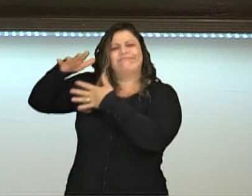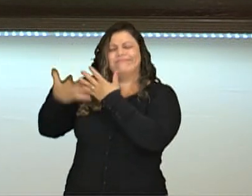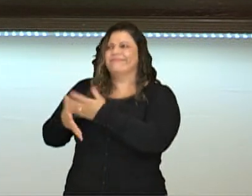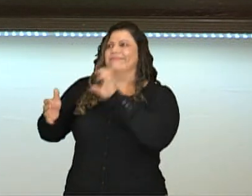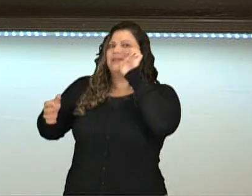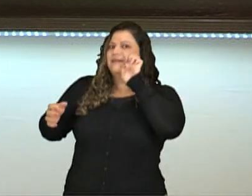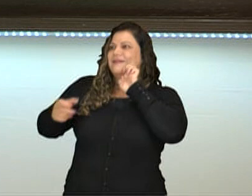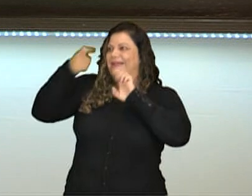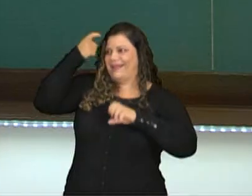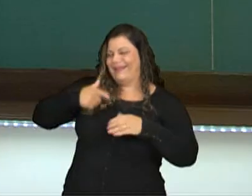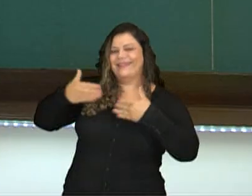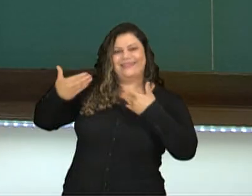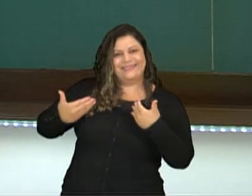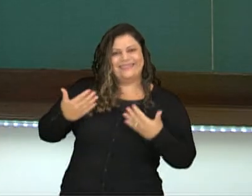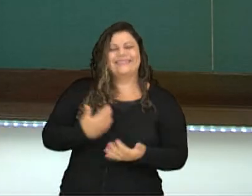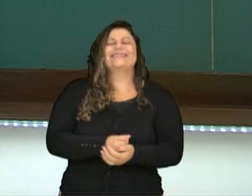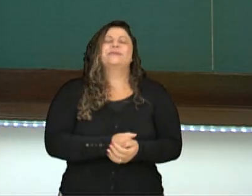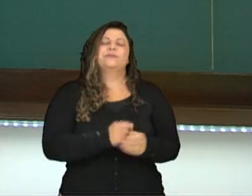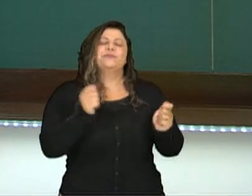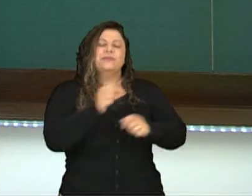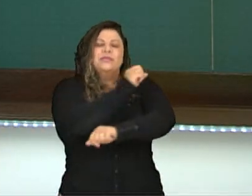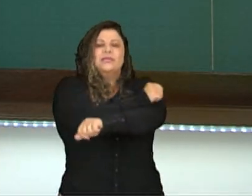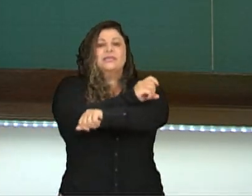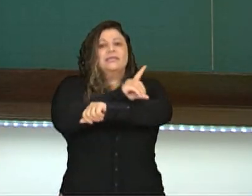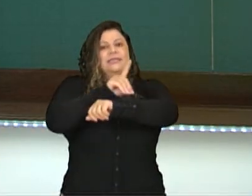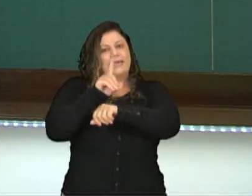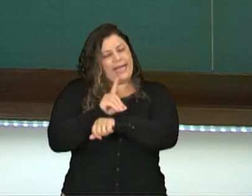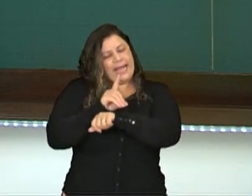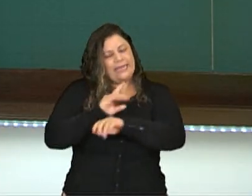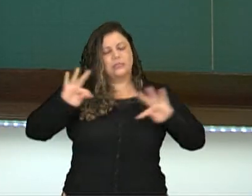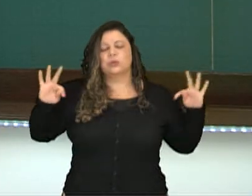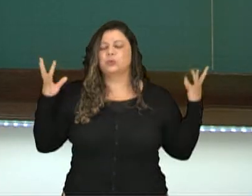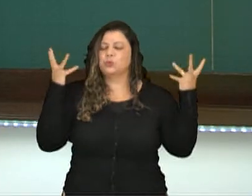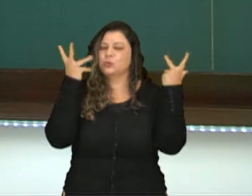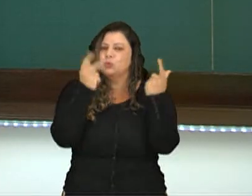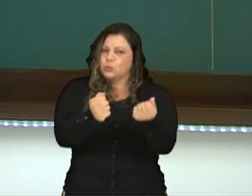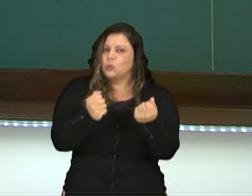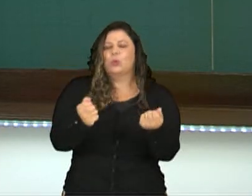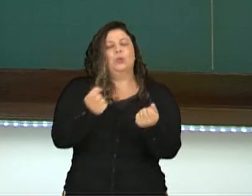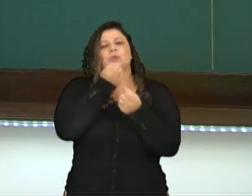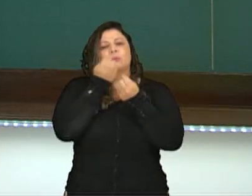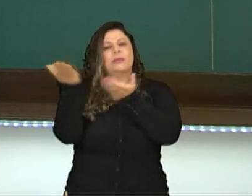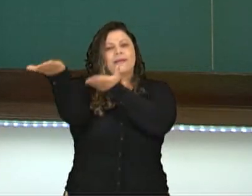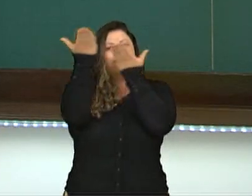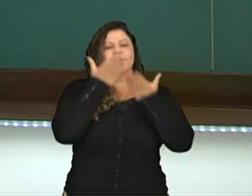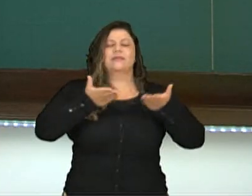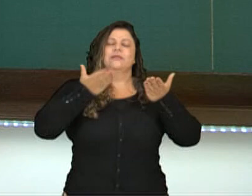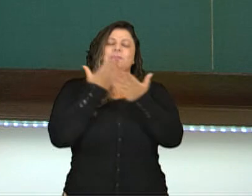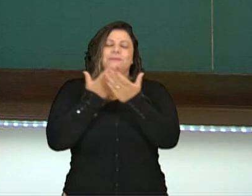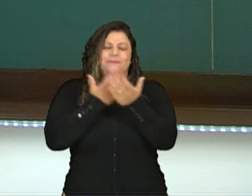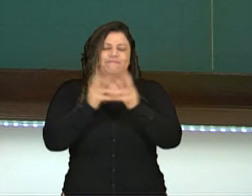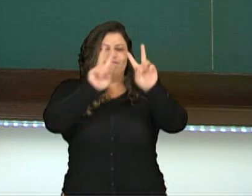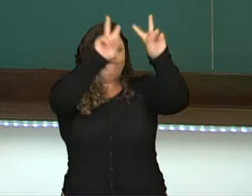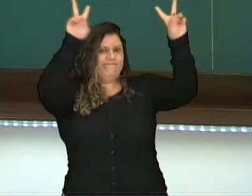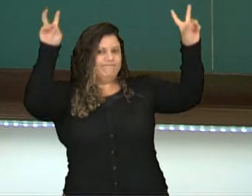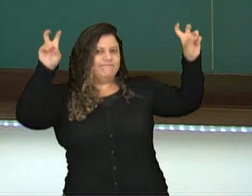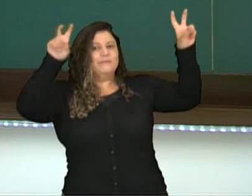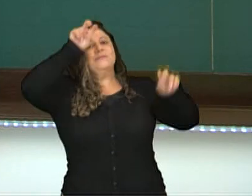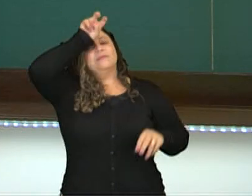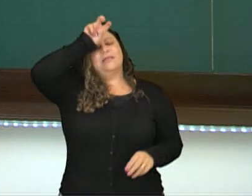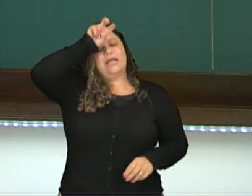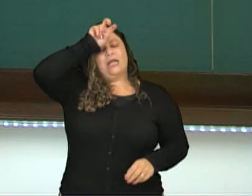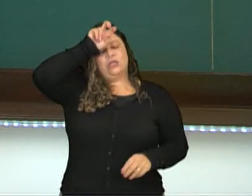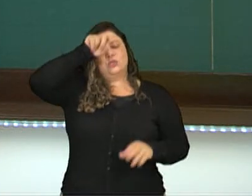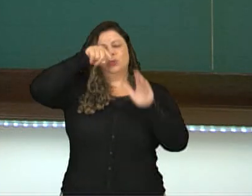desta aula. Em nome da Secretaria da Educação do Estado do Paraná, sejam todos bem-vindos para esta aula. Tema, Egito Antigo,